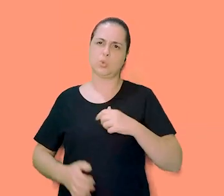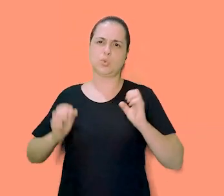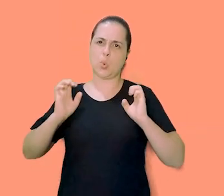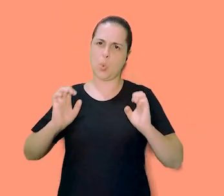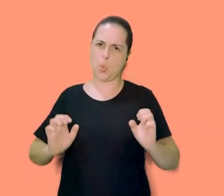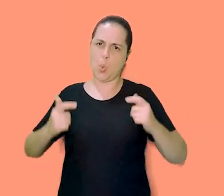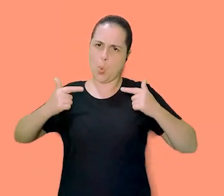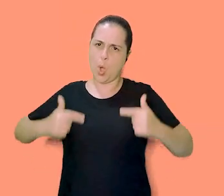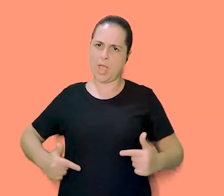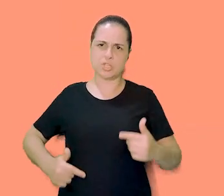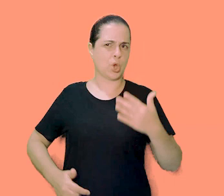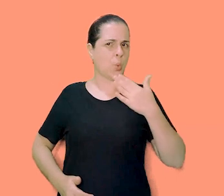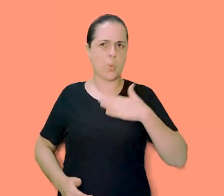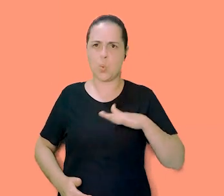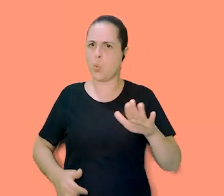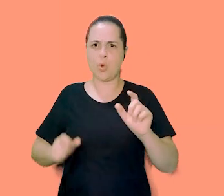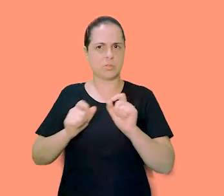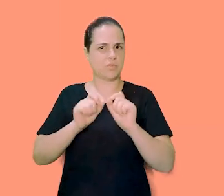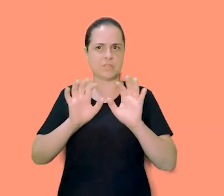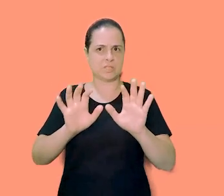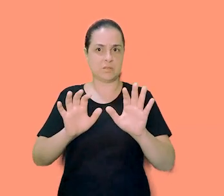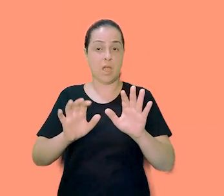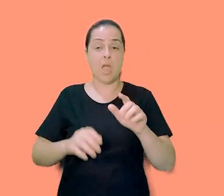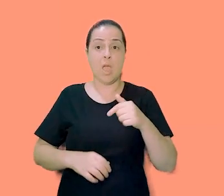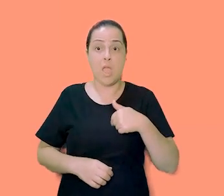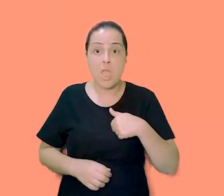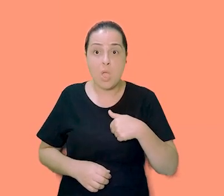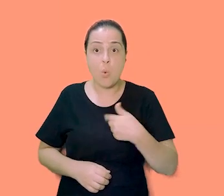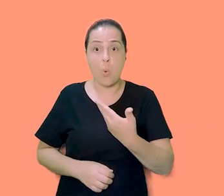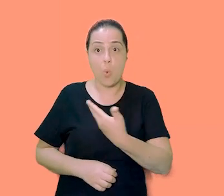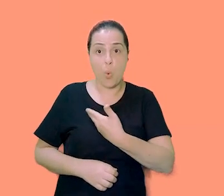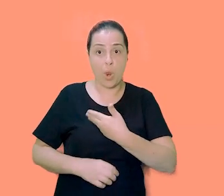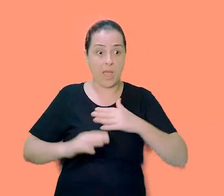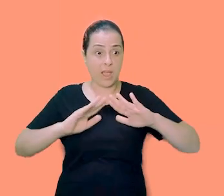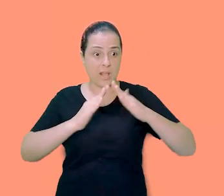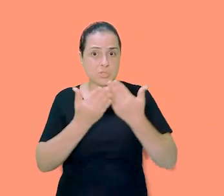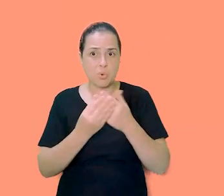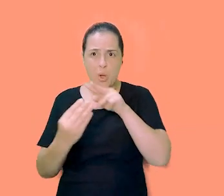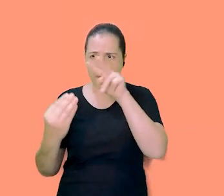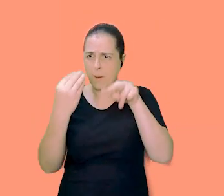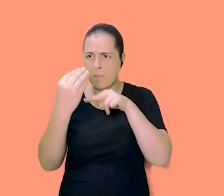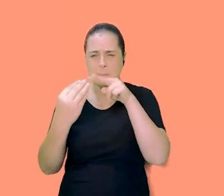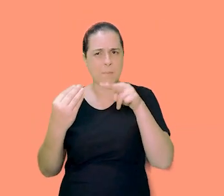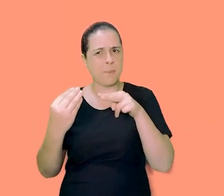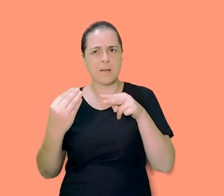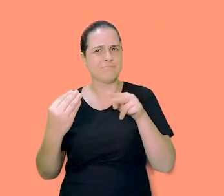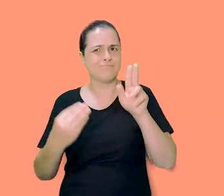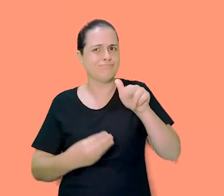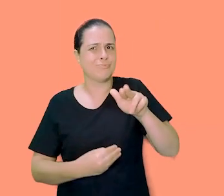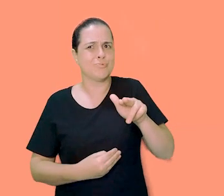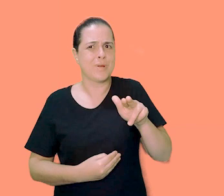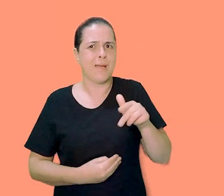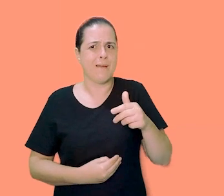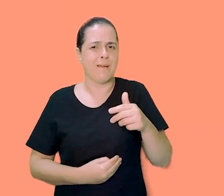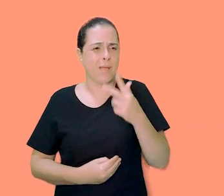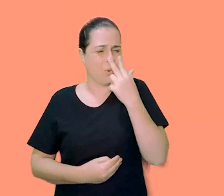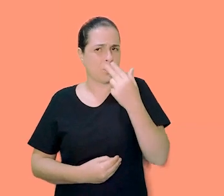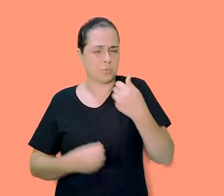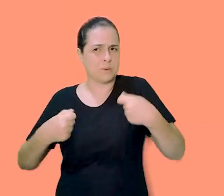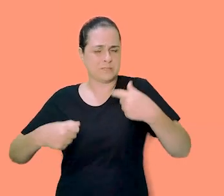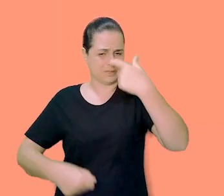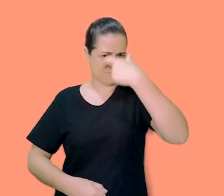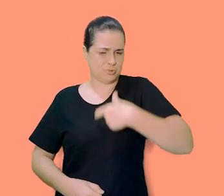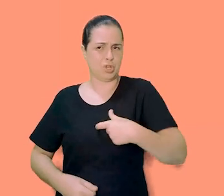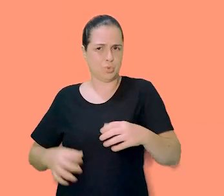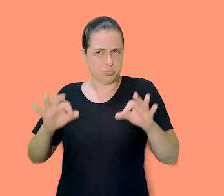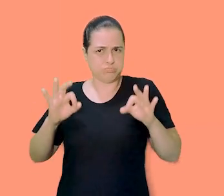ética, e eu não acho ético fazer isso. Então, por exemplo, eu nunca li lábio das minhas colegas na escola, porque para mim não era certo de fazer. Eu sempre fui uma pessoa muito